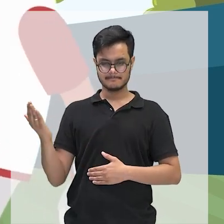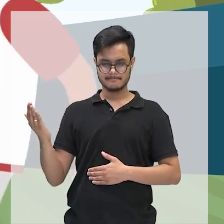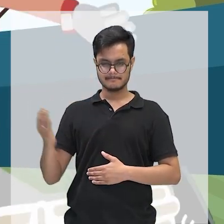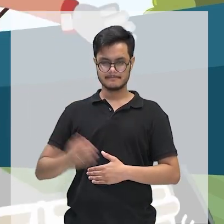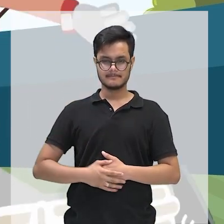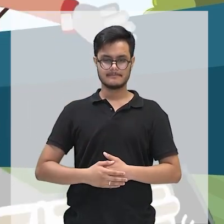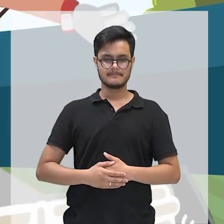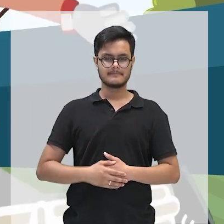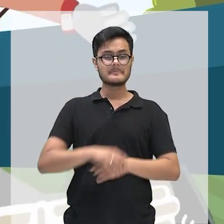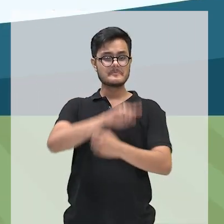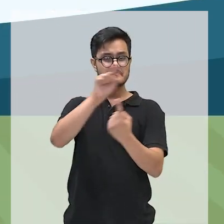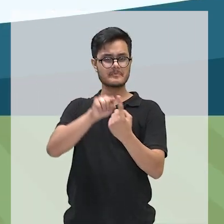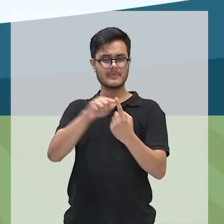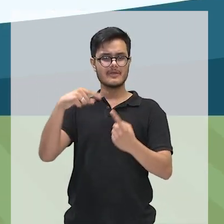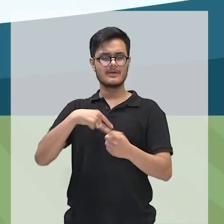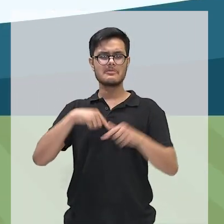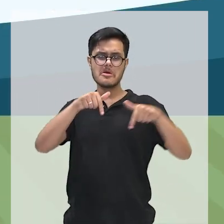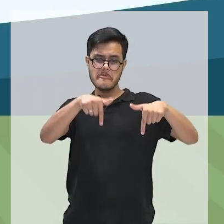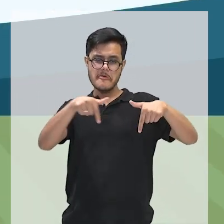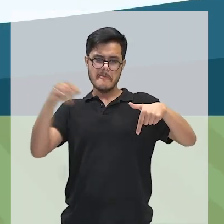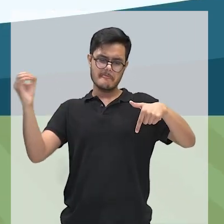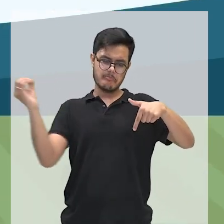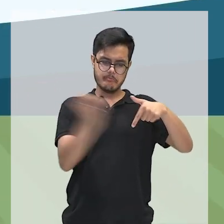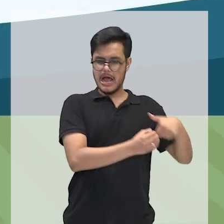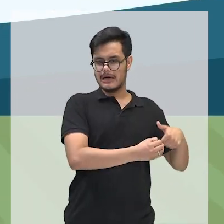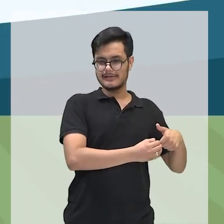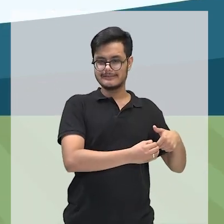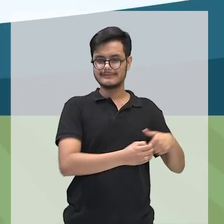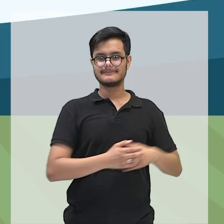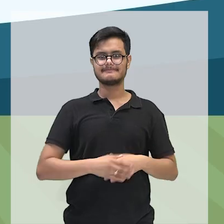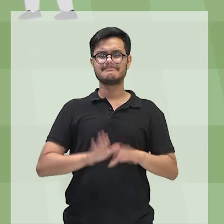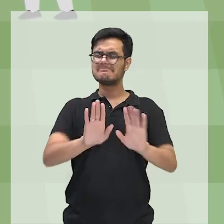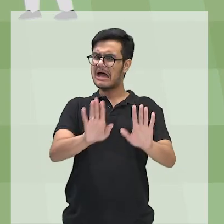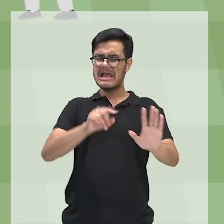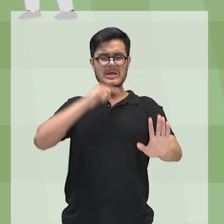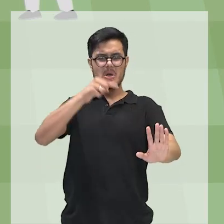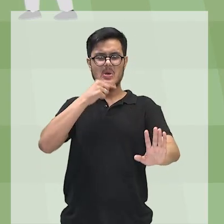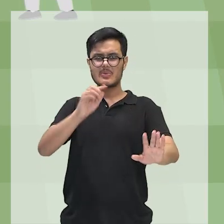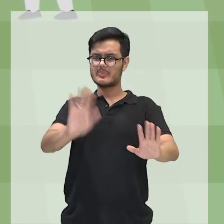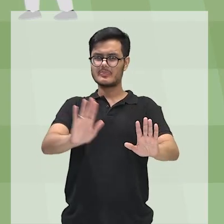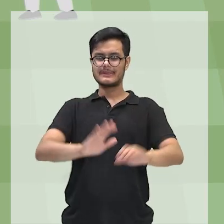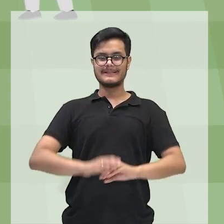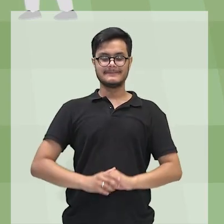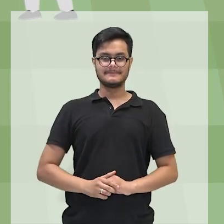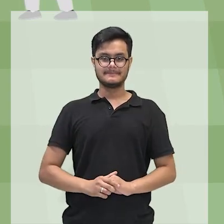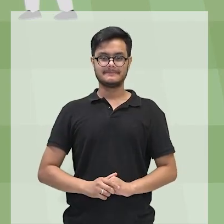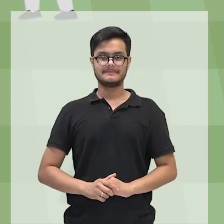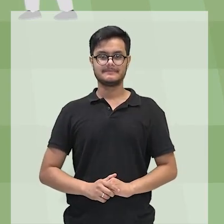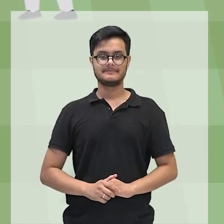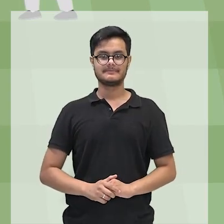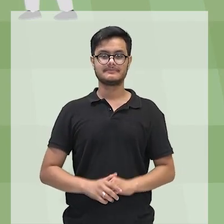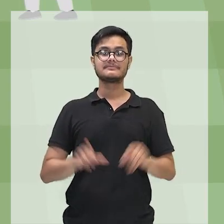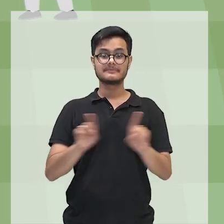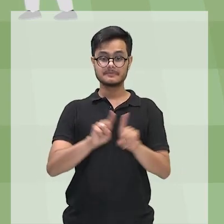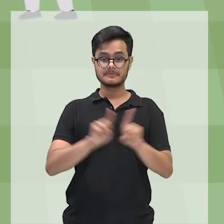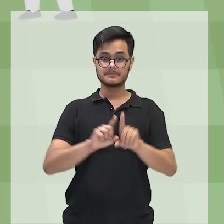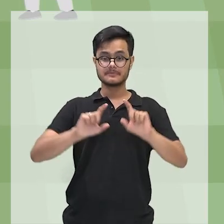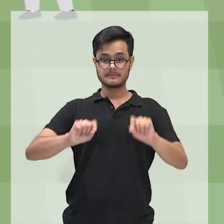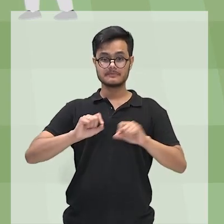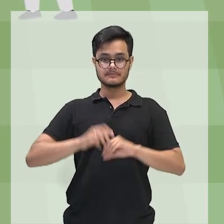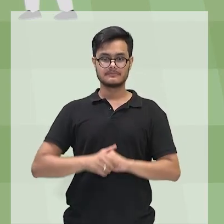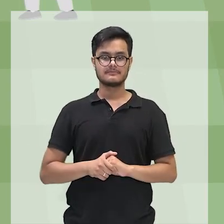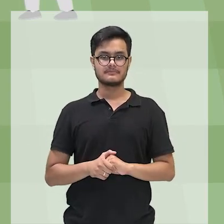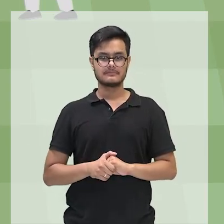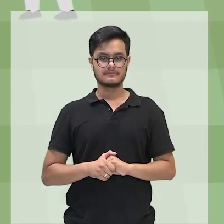é a intenção dele? Derrubar a casinha, né? O wicket. Mas às vezes ele não consegue. E esse rebatedor, ele